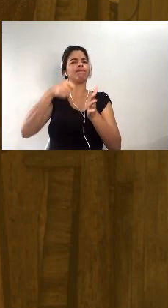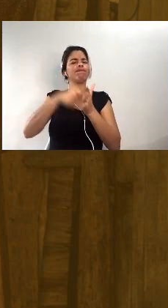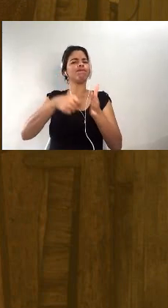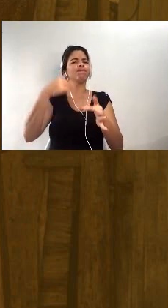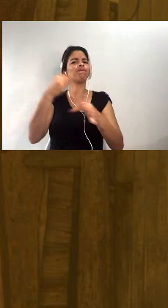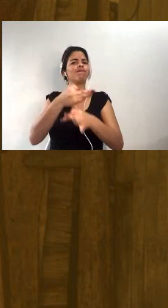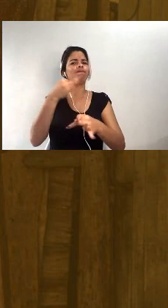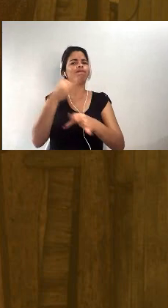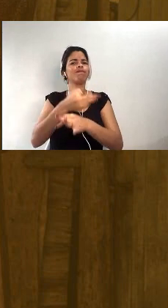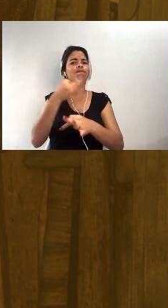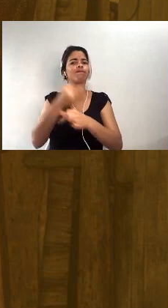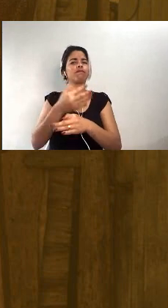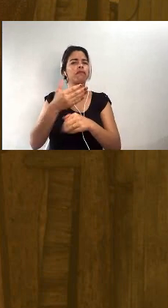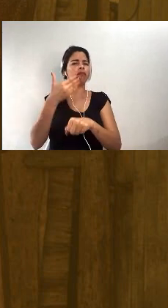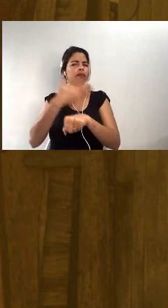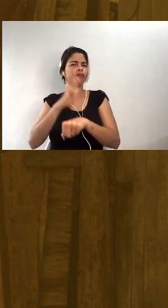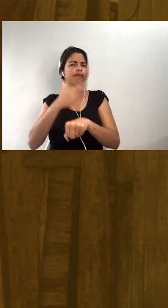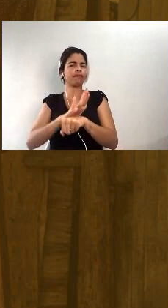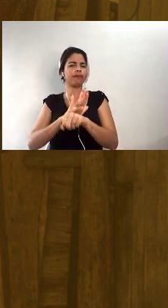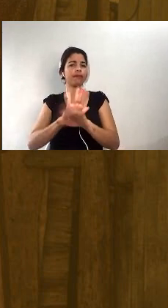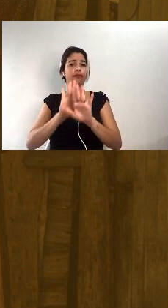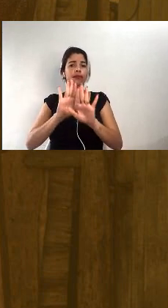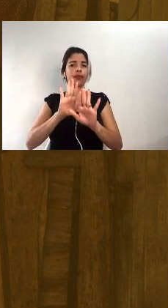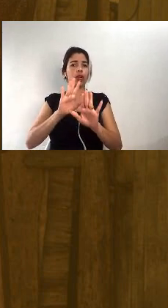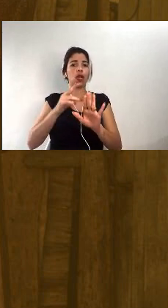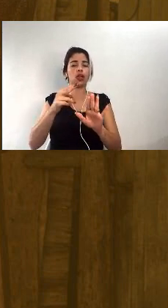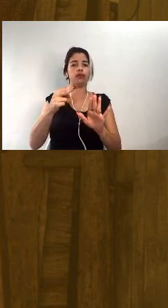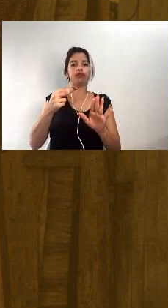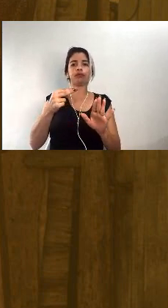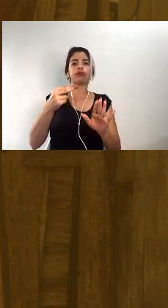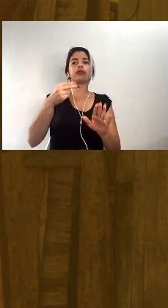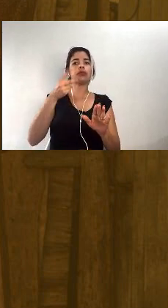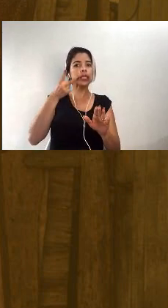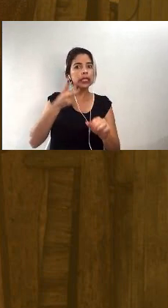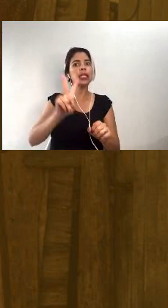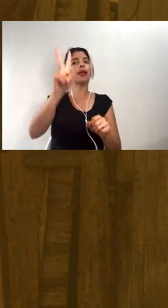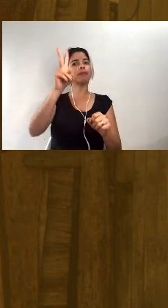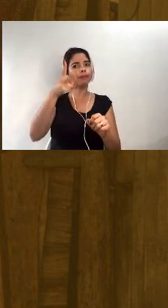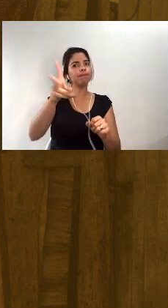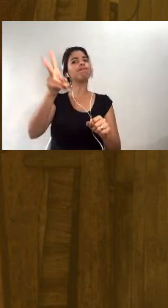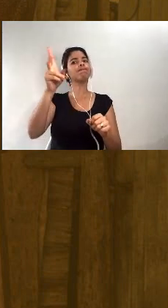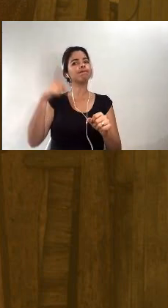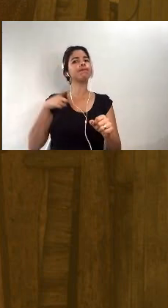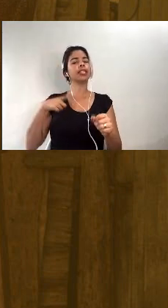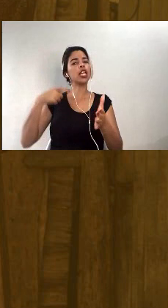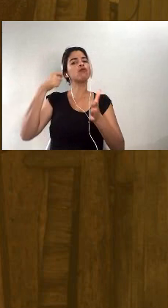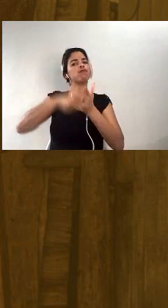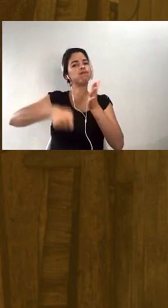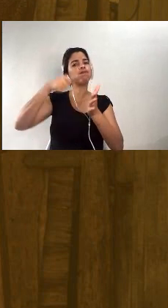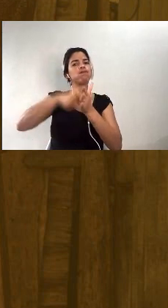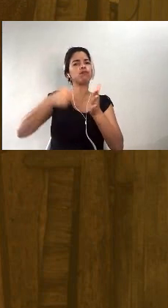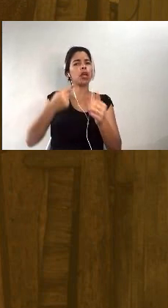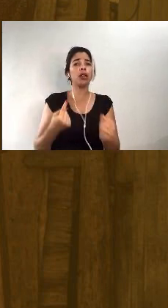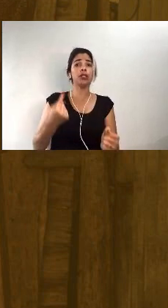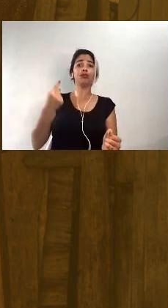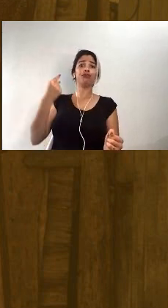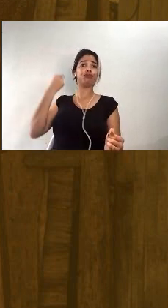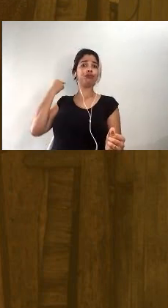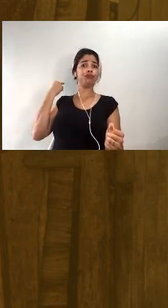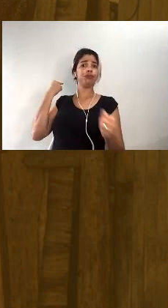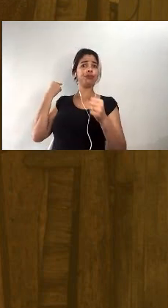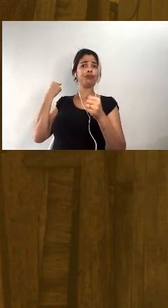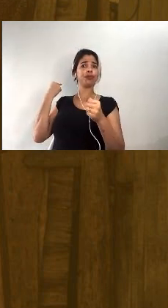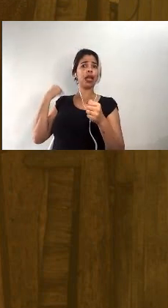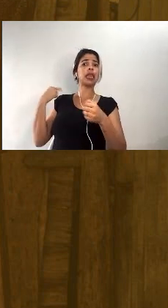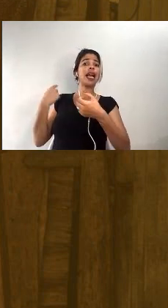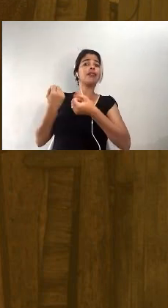gente nunca se esqueça, né, que desde sempre há resistência, e quando a gente vai falar desde a época da, né,